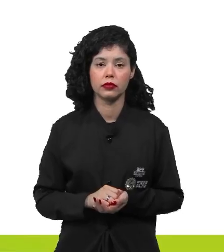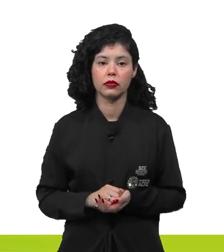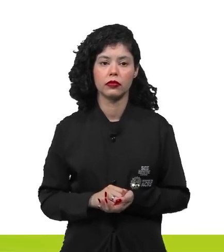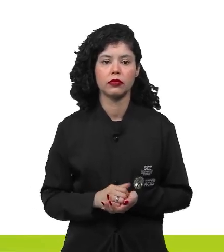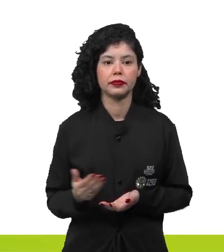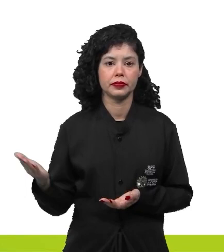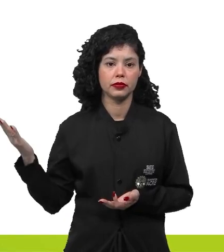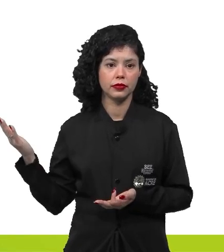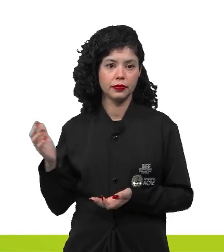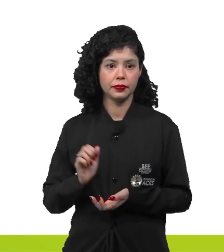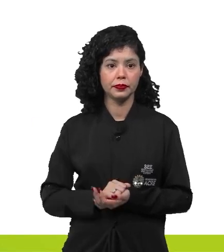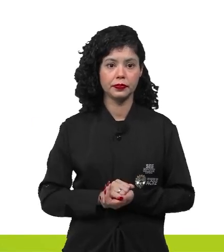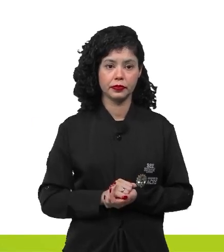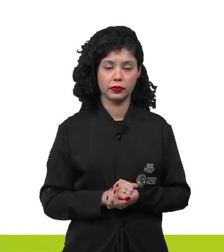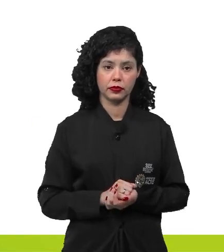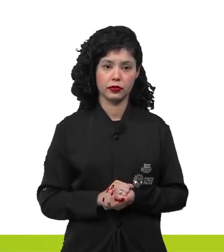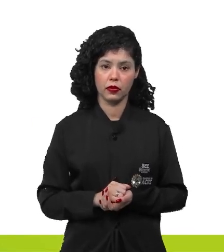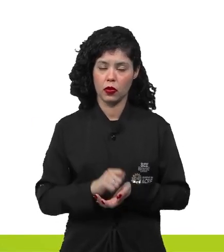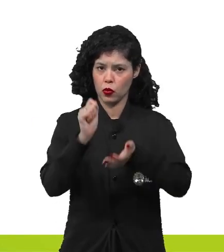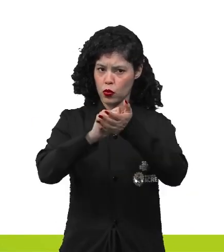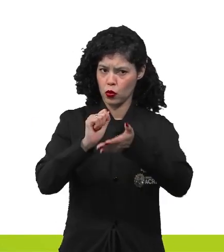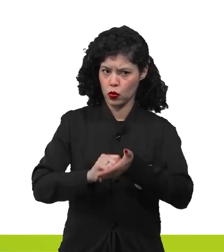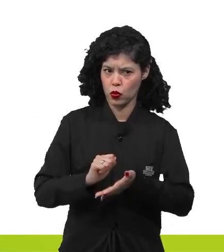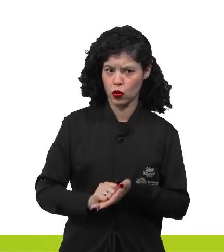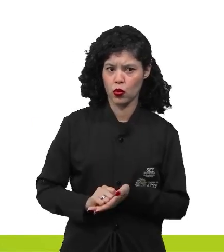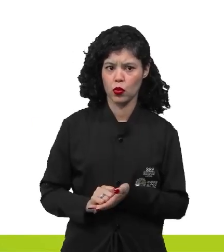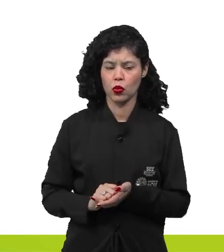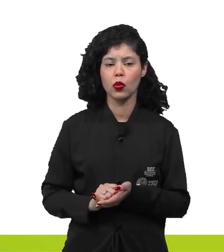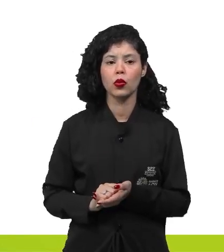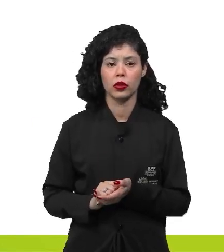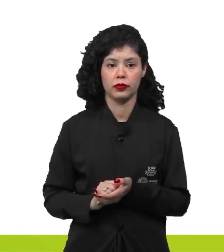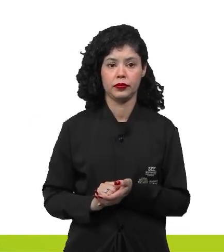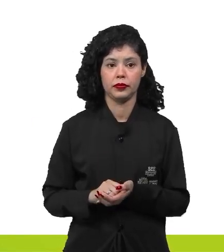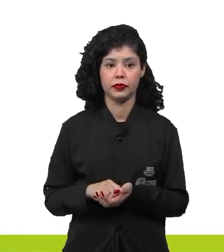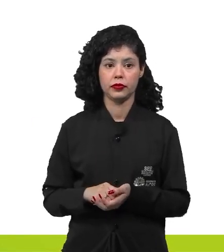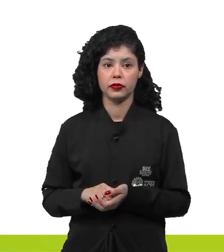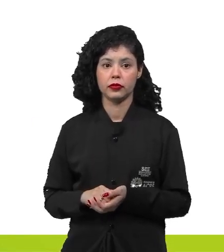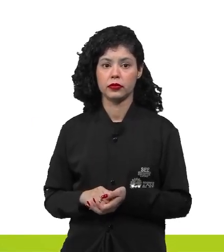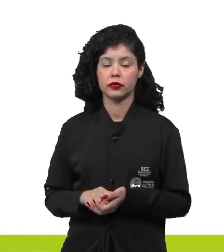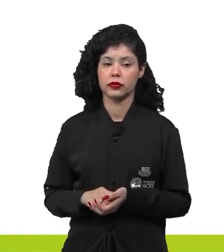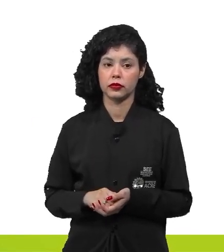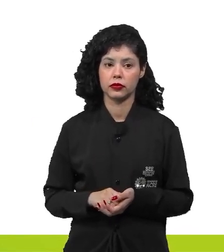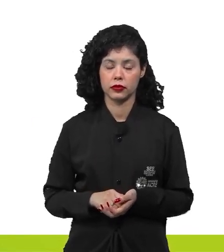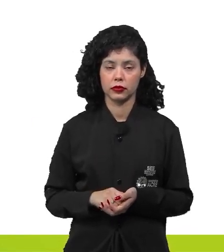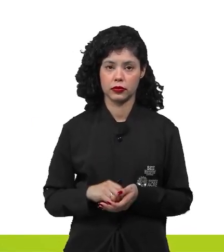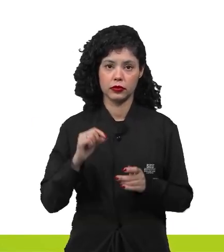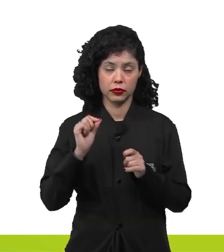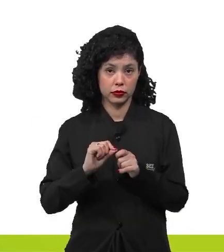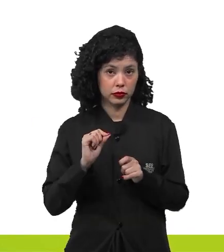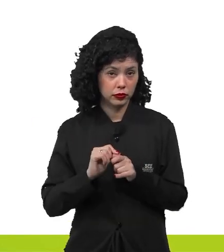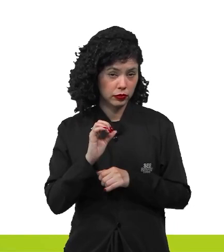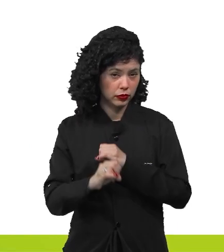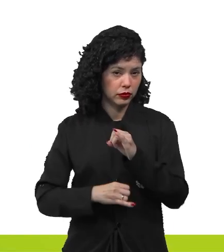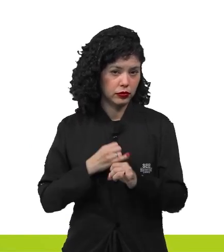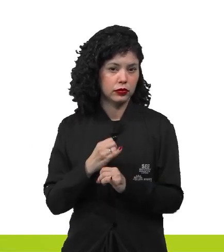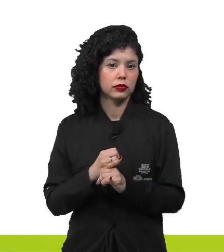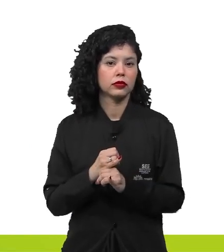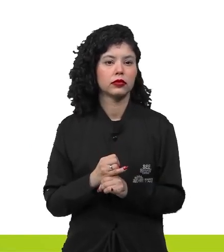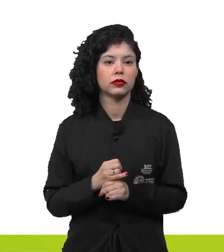Acompanhem comigo. Ao preencher o formulário eletrônico, o internauta, a pessoa que está na